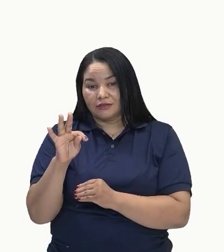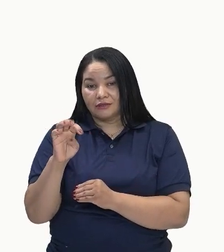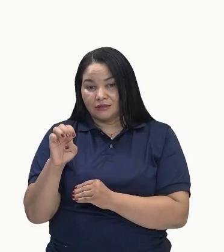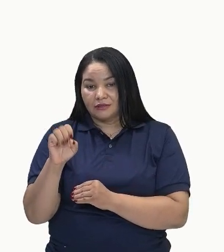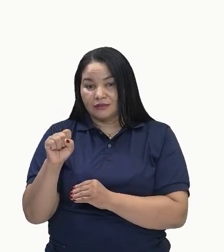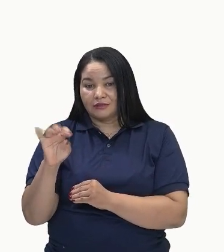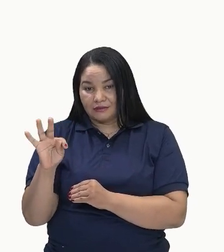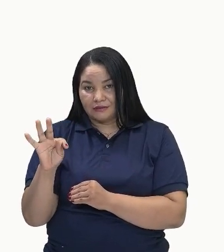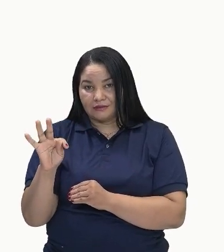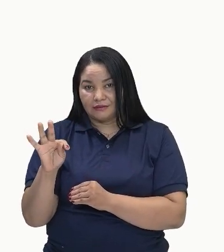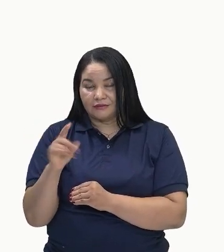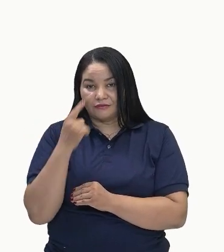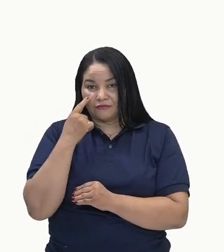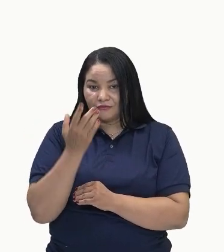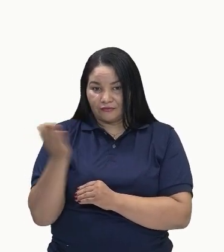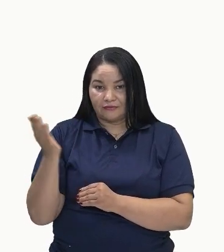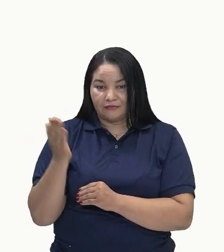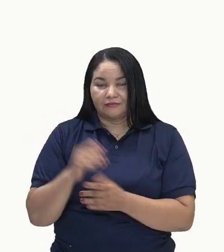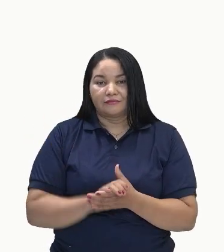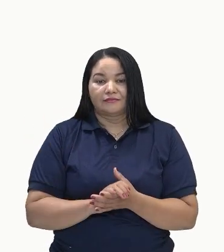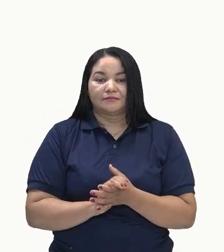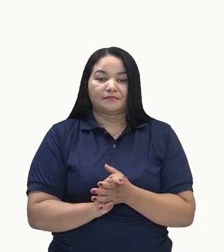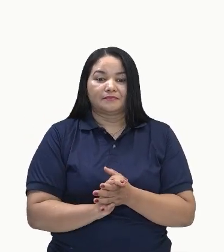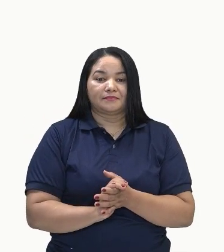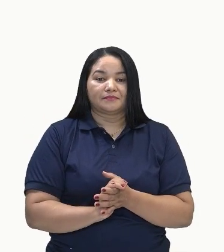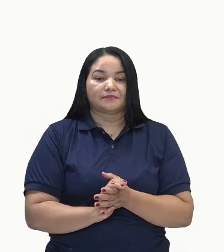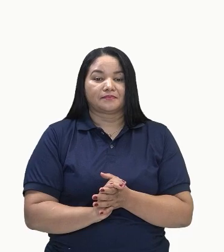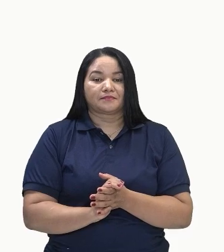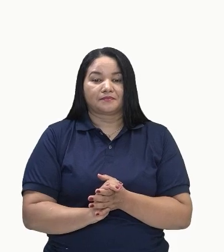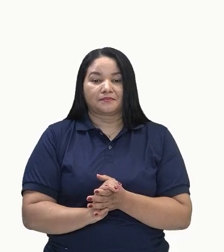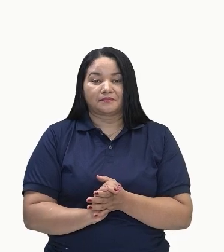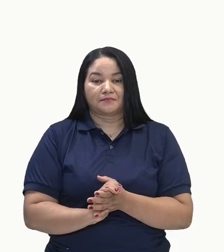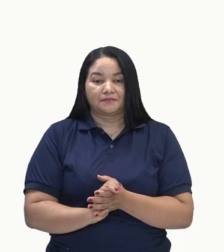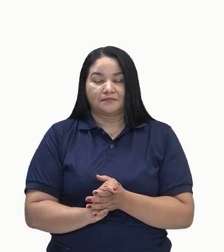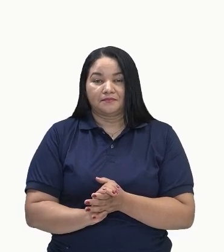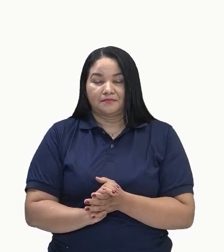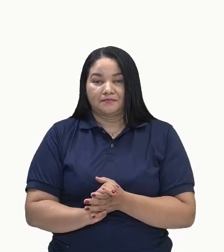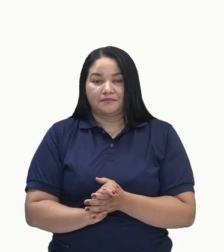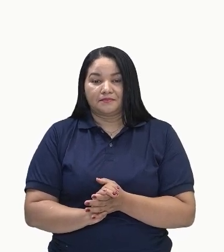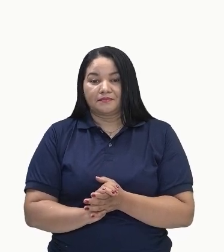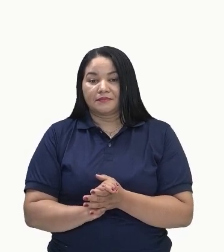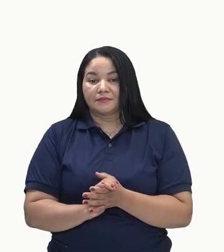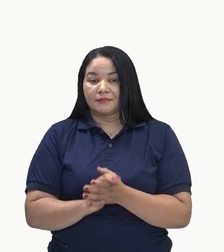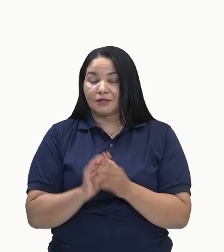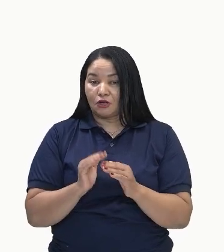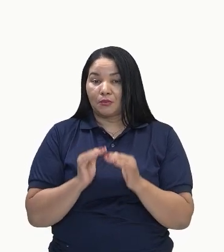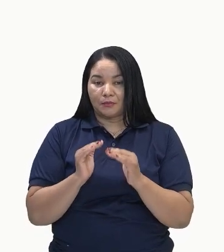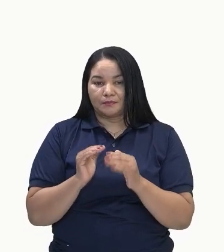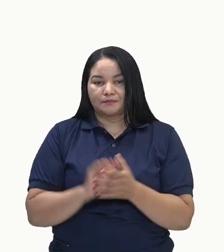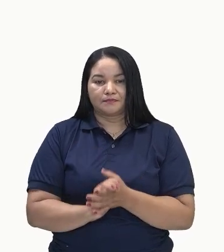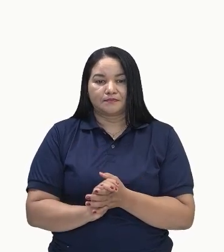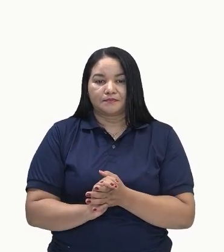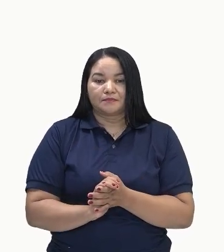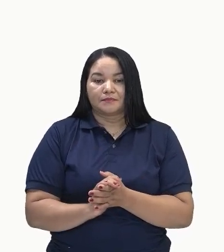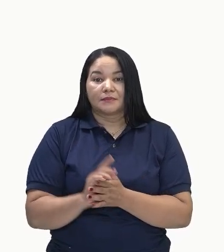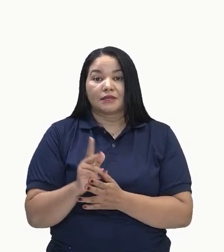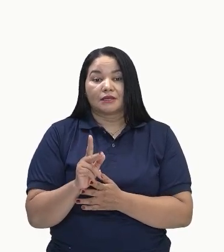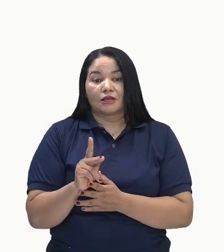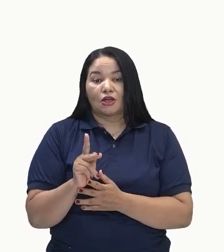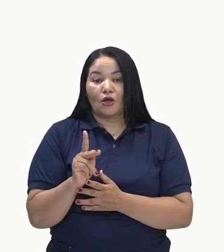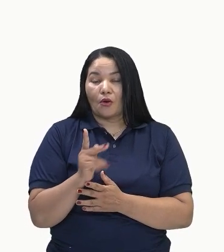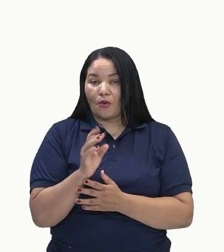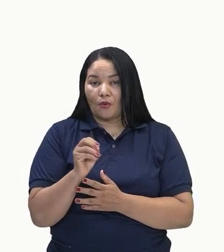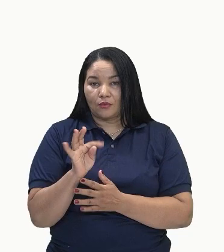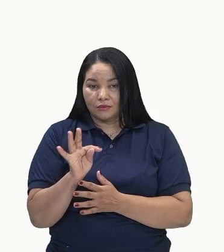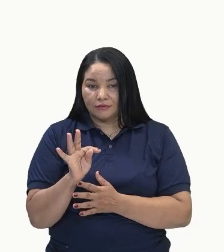tá certo? Big, grande, the biggest, o maior. Hot, Quente, hottest, o mais quente, ou